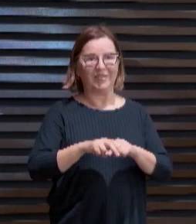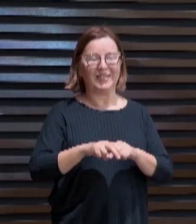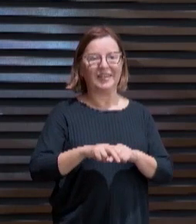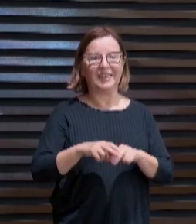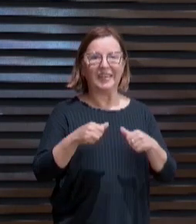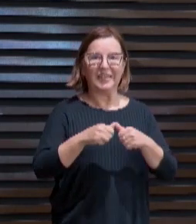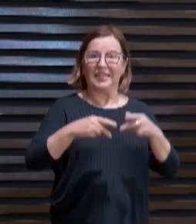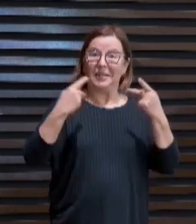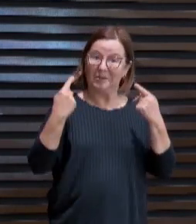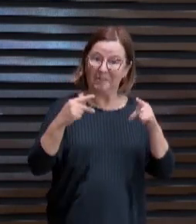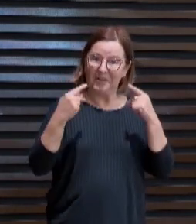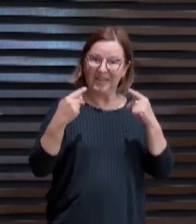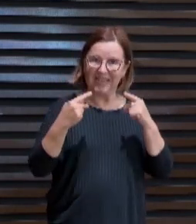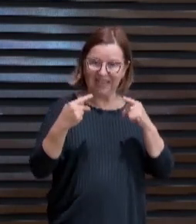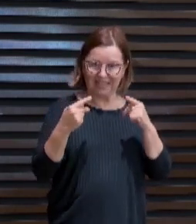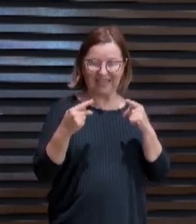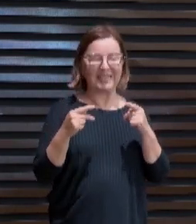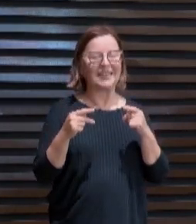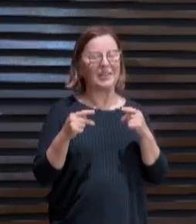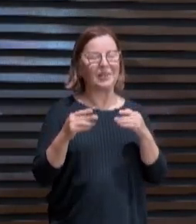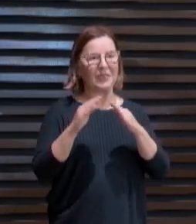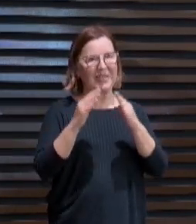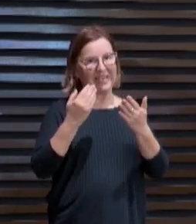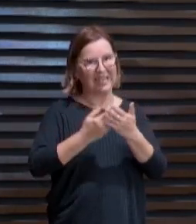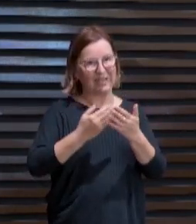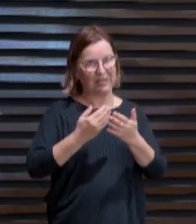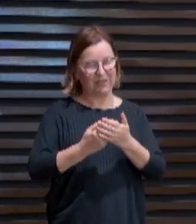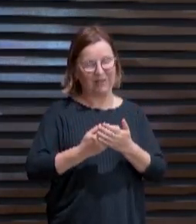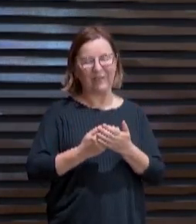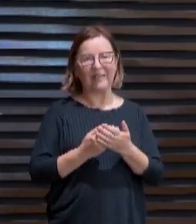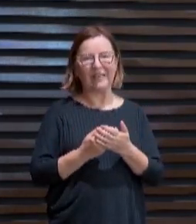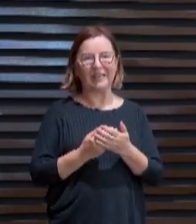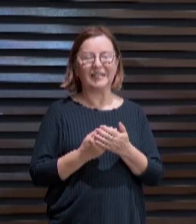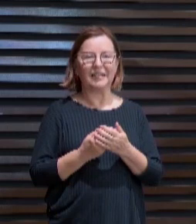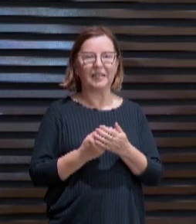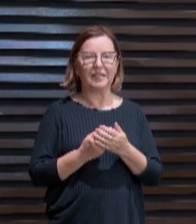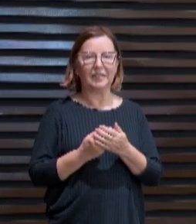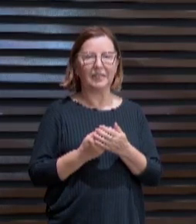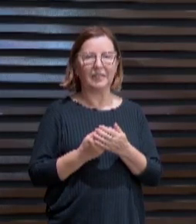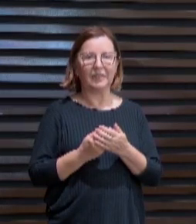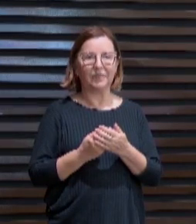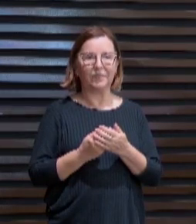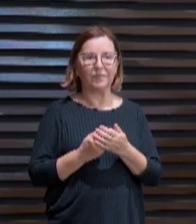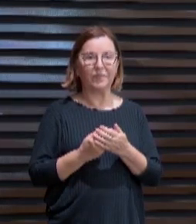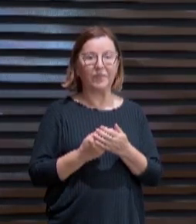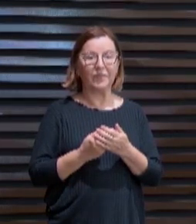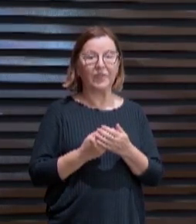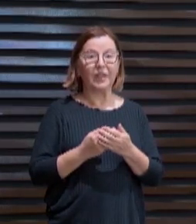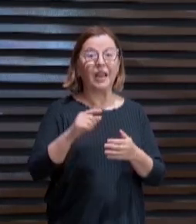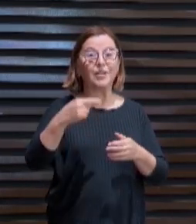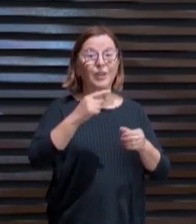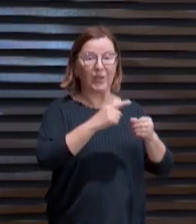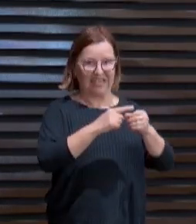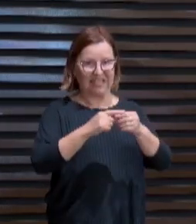Éfeso, que se reunia na Escola de Tirano, que as outras cidades da Ásia Menor foram evangelizadas,